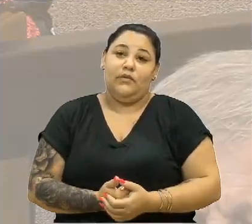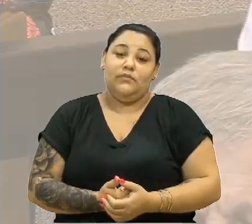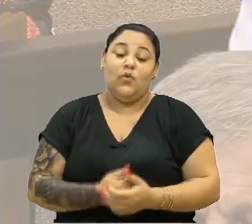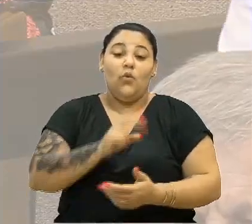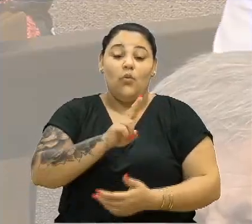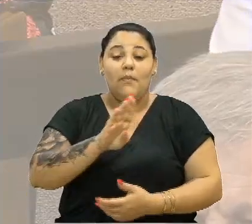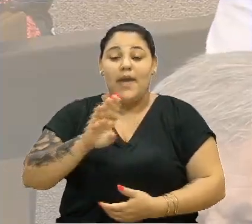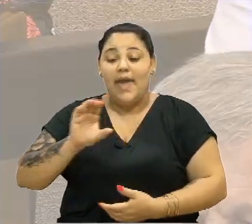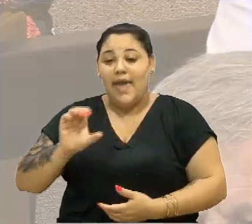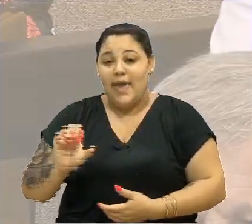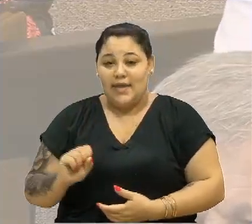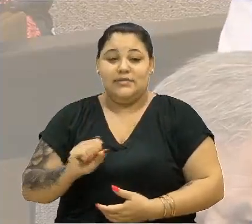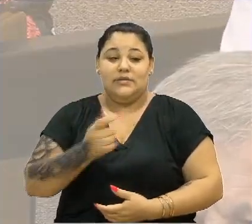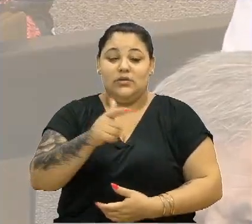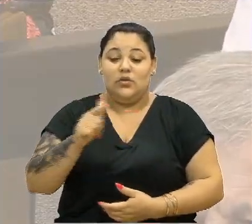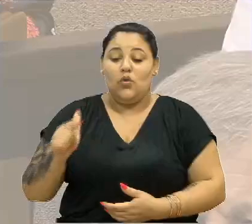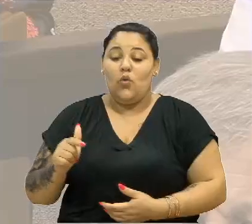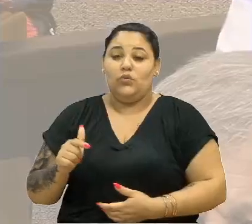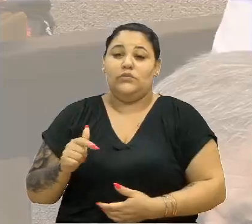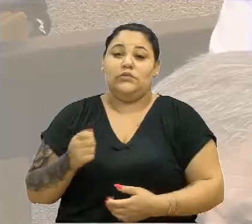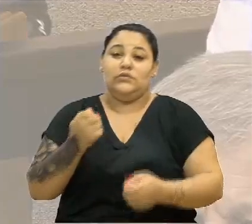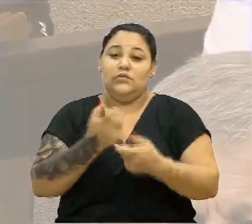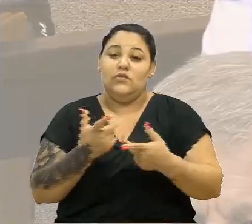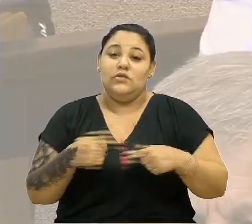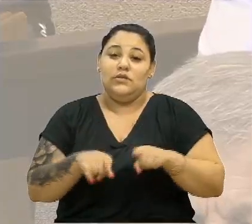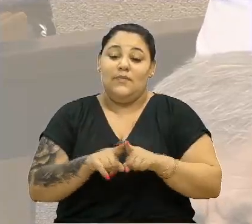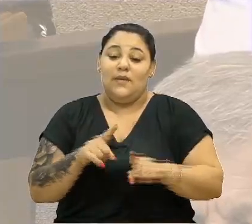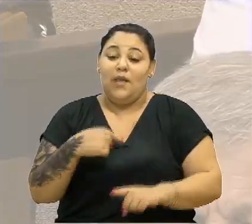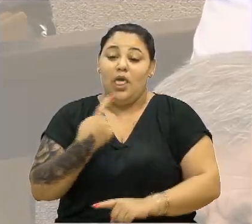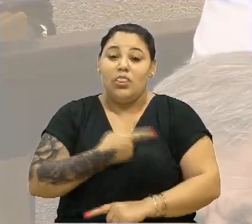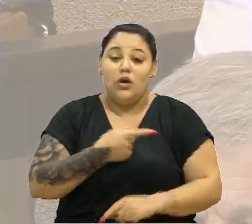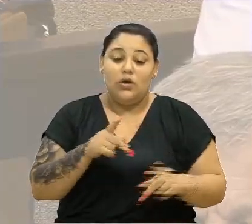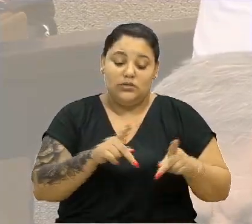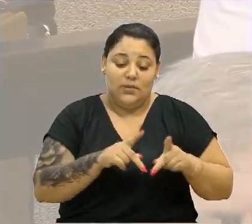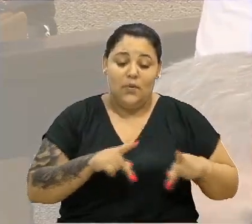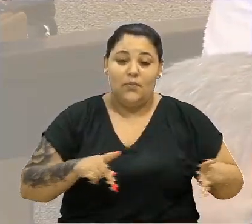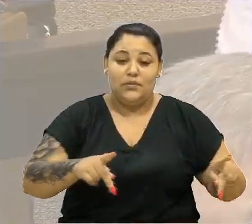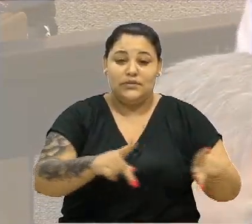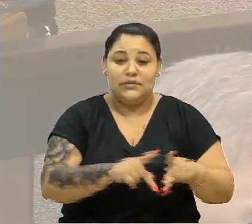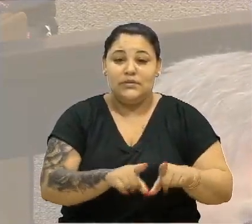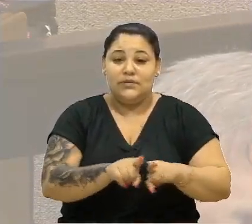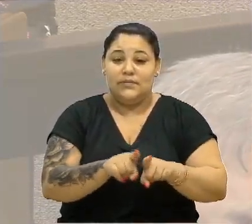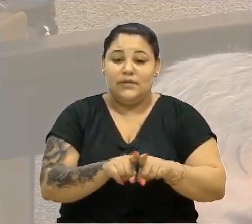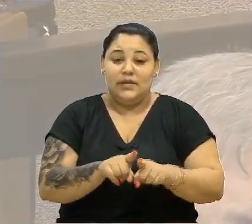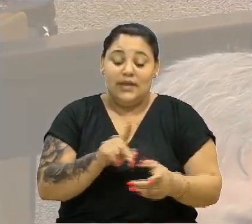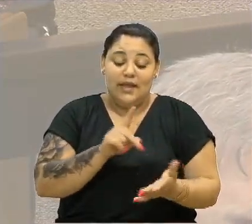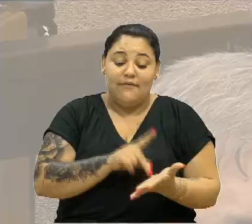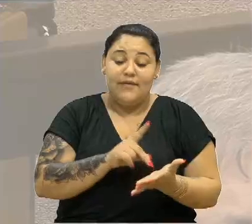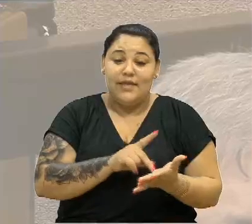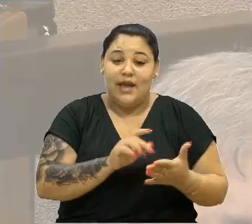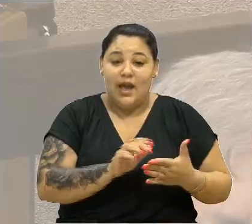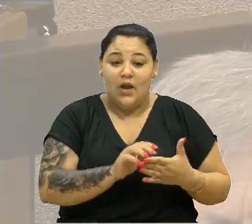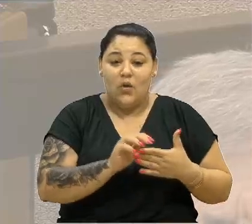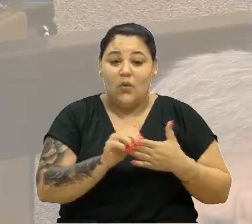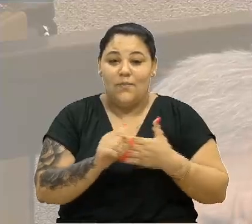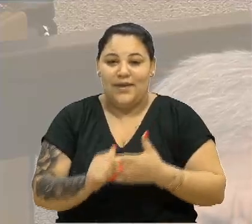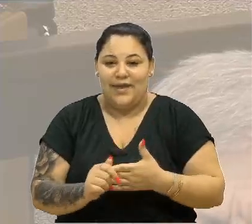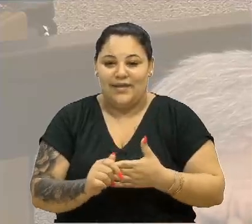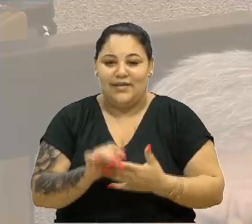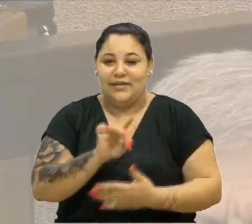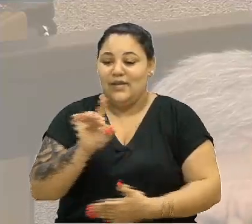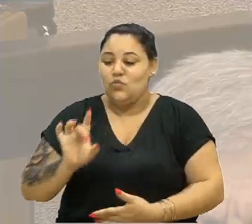tantos outros serviços, para que a nossa população, de fato, seja assistida não apenas no